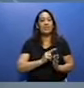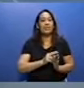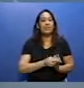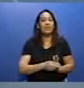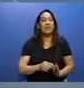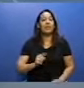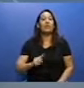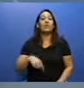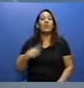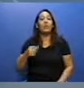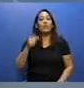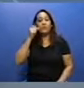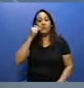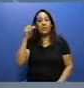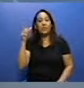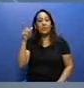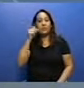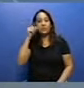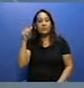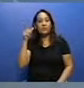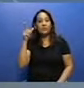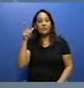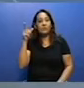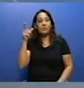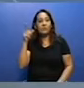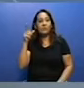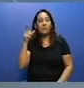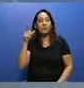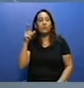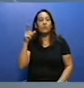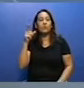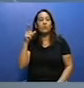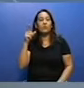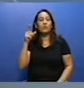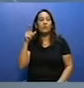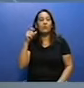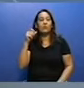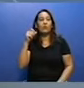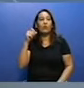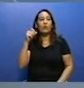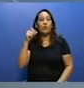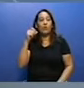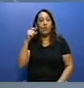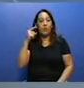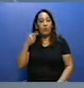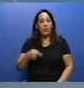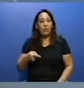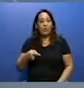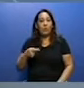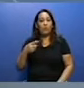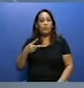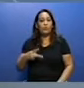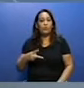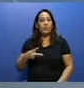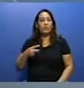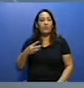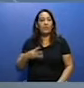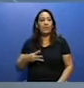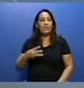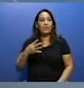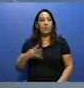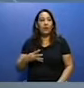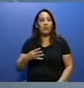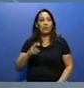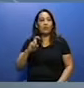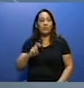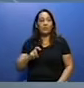vem depois do gatinho? Ó, mais 6 elementos. O gatinho, ó, um, dois, três,